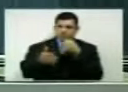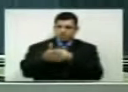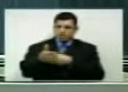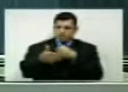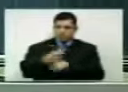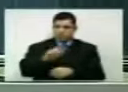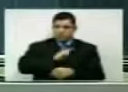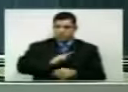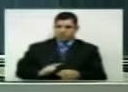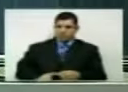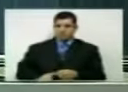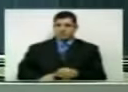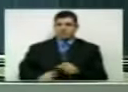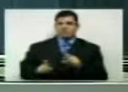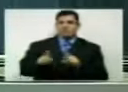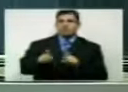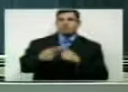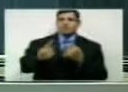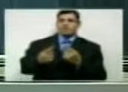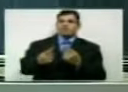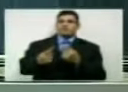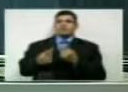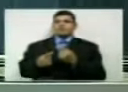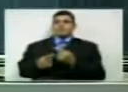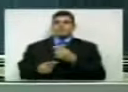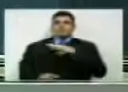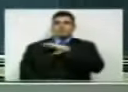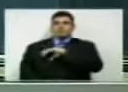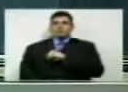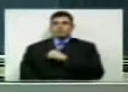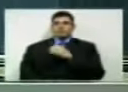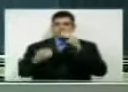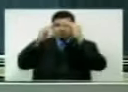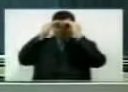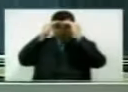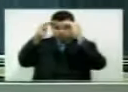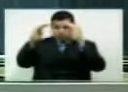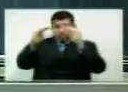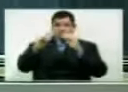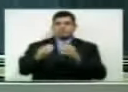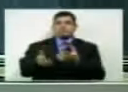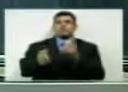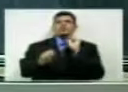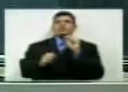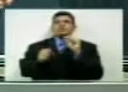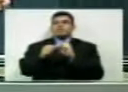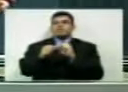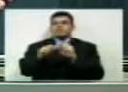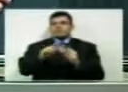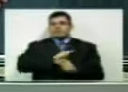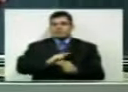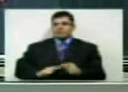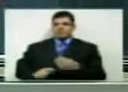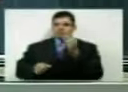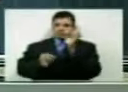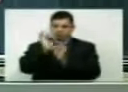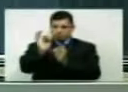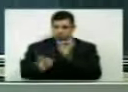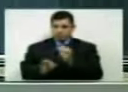o governo, mas com a fraternidade e a lealdade de quem quer fazer o governo